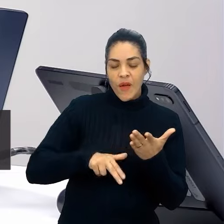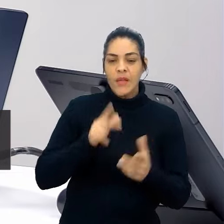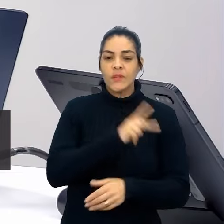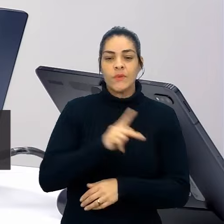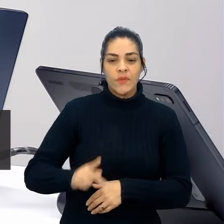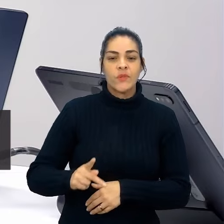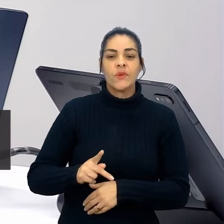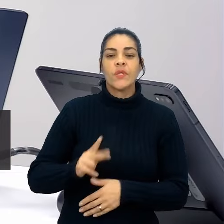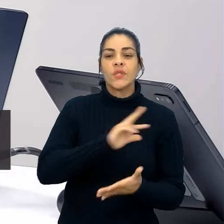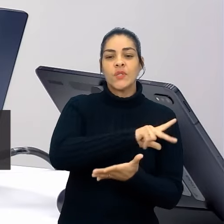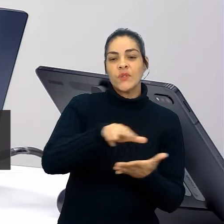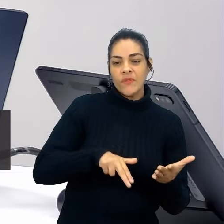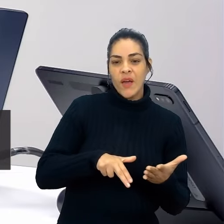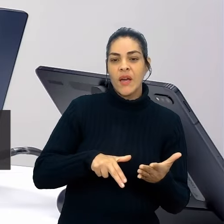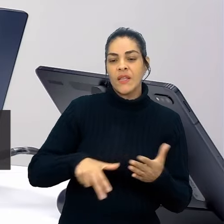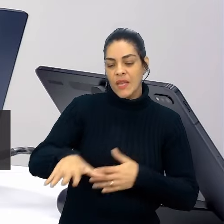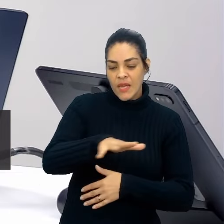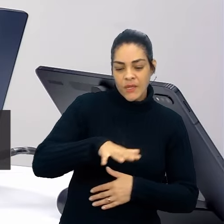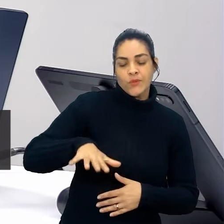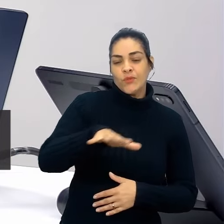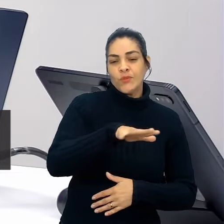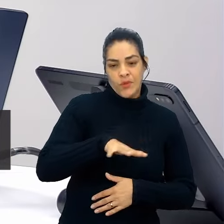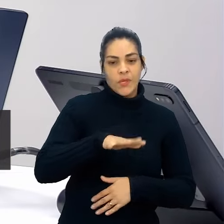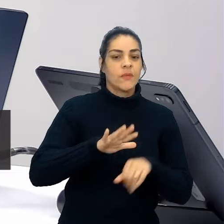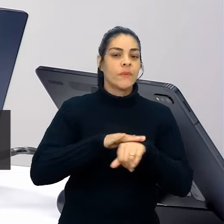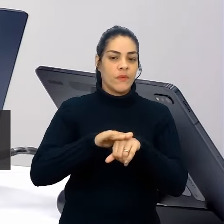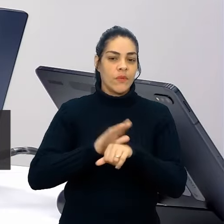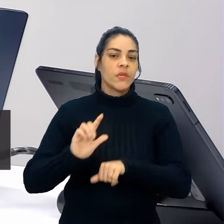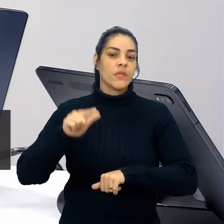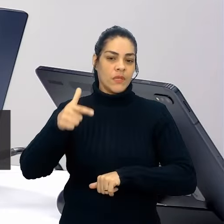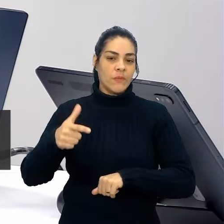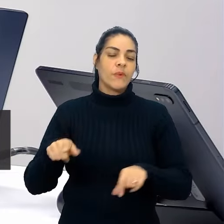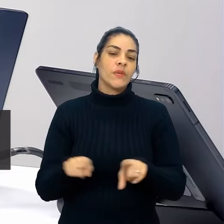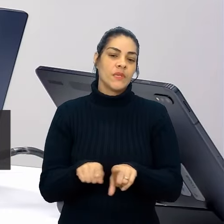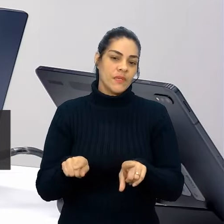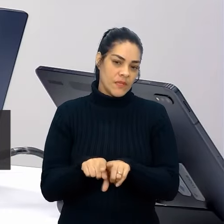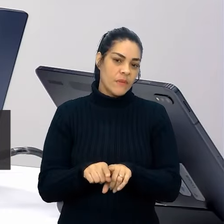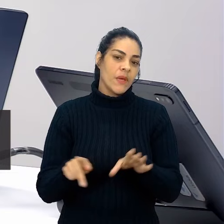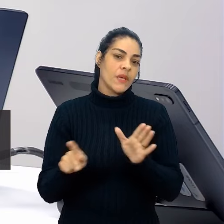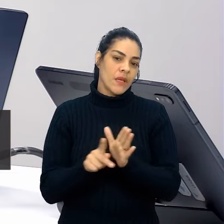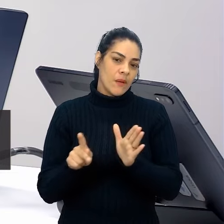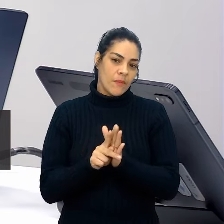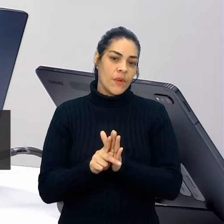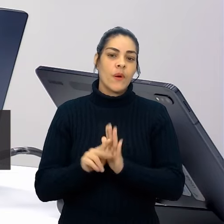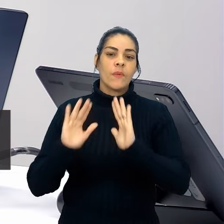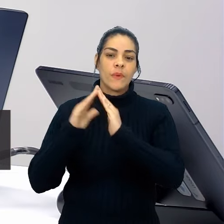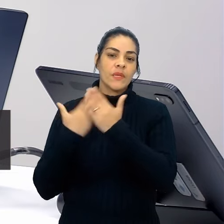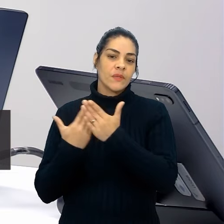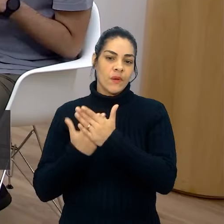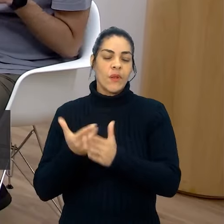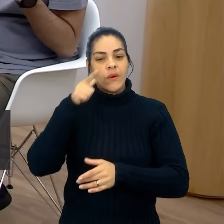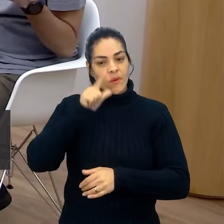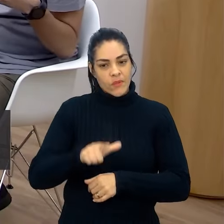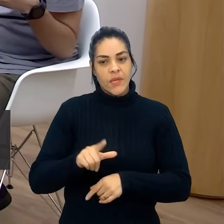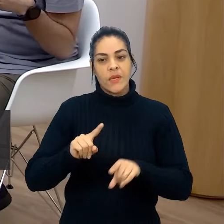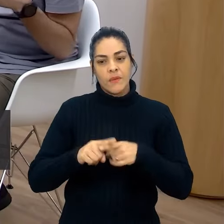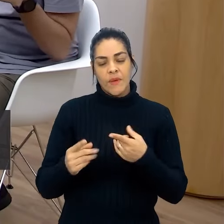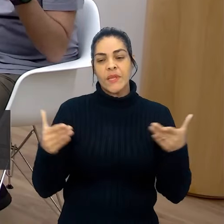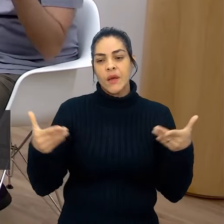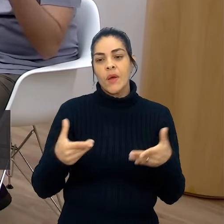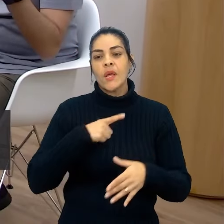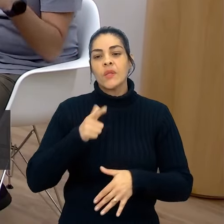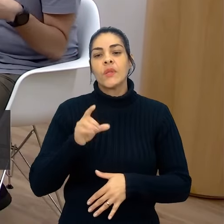regiões para conversar sobre isso. Depois pode conversar com os professores da sua própria escola. E agora a gente não vai ter essa conversa só,